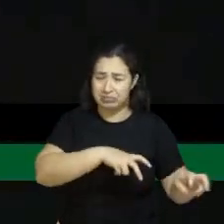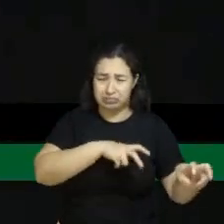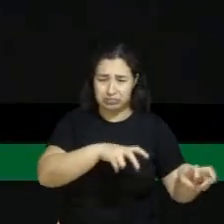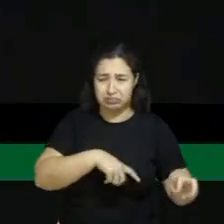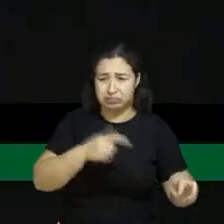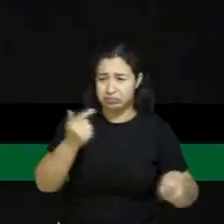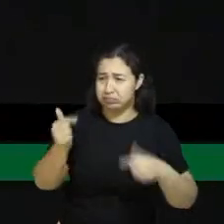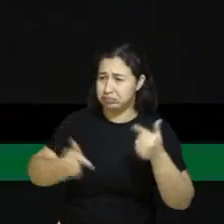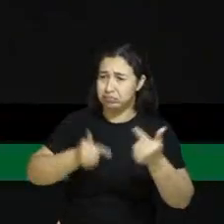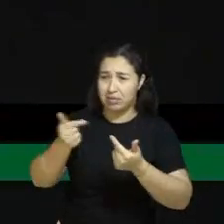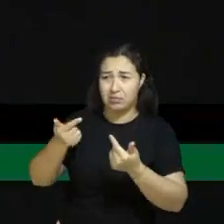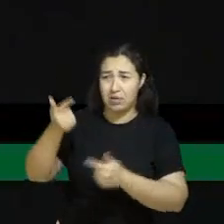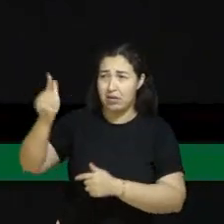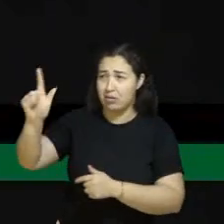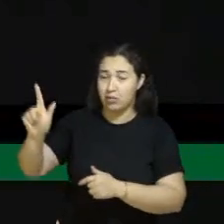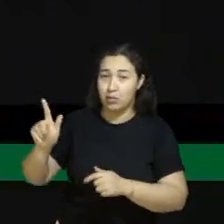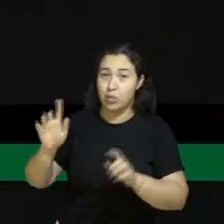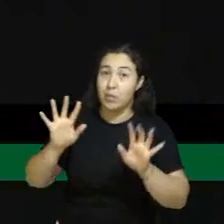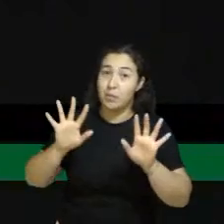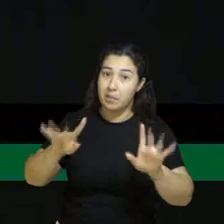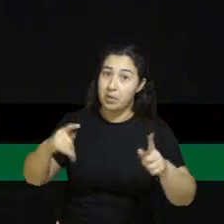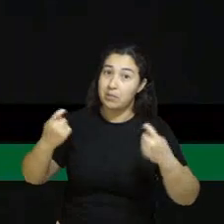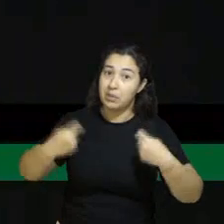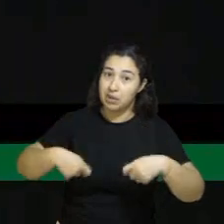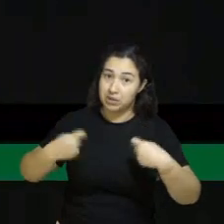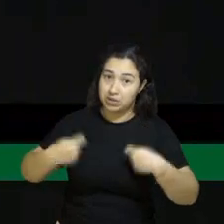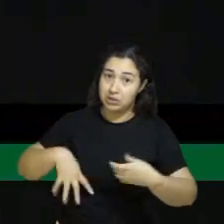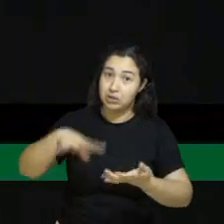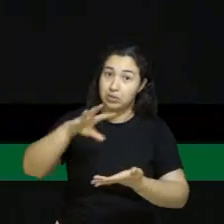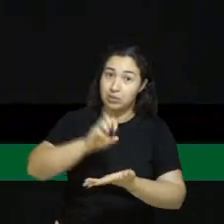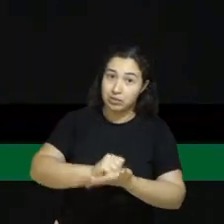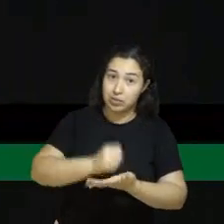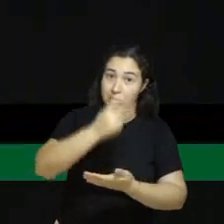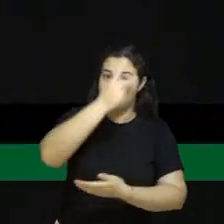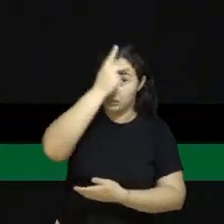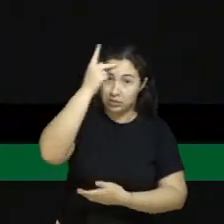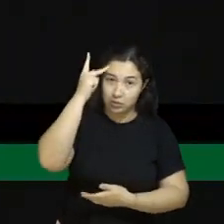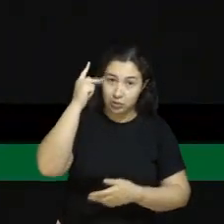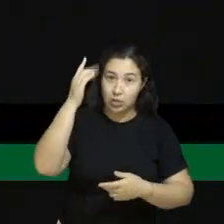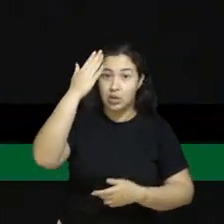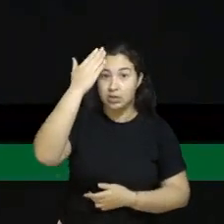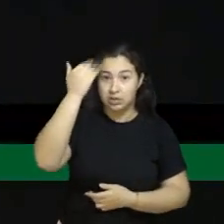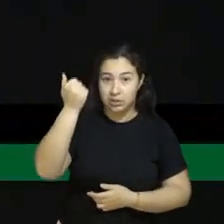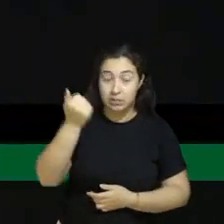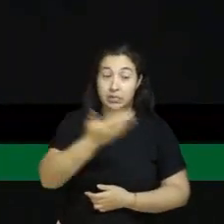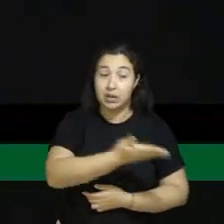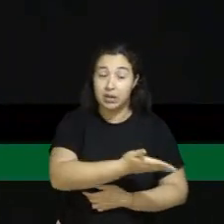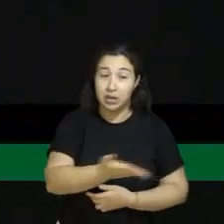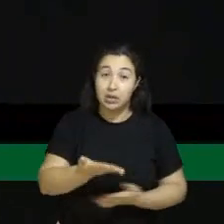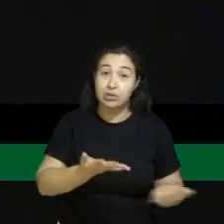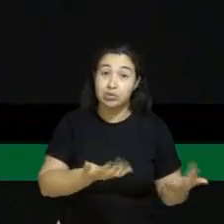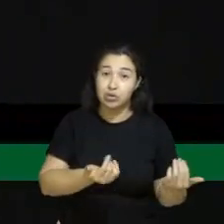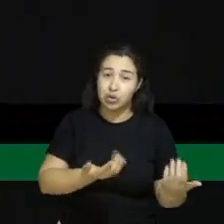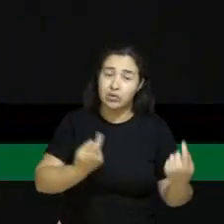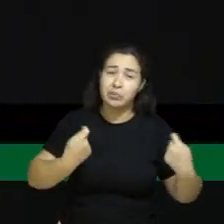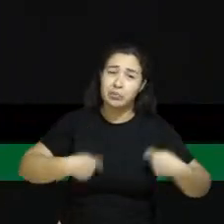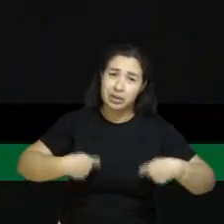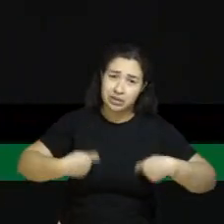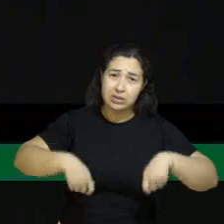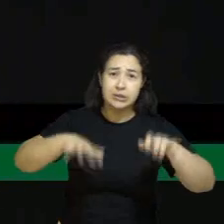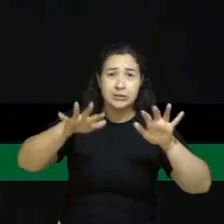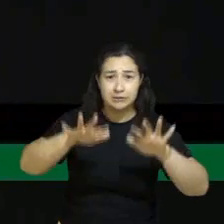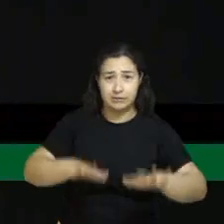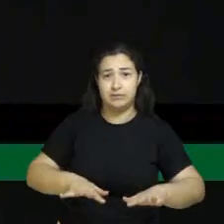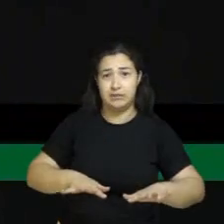obra especializada. Temos que dar condições para que os jovens se mantenham no campo, que